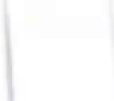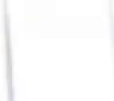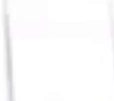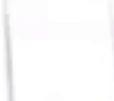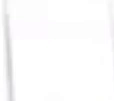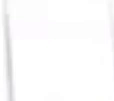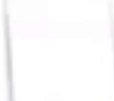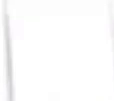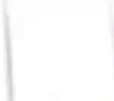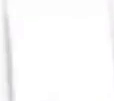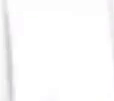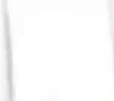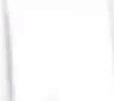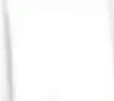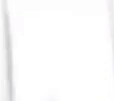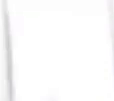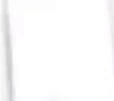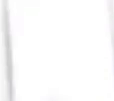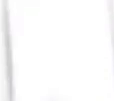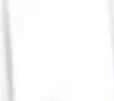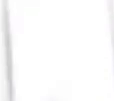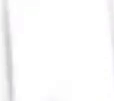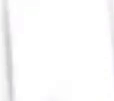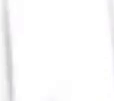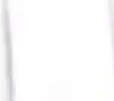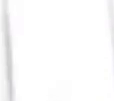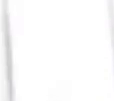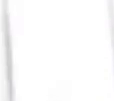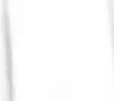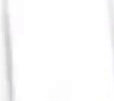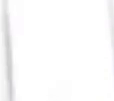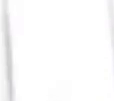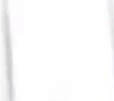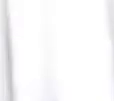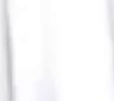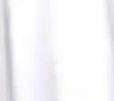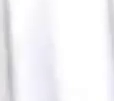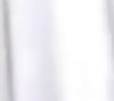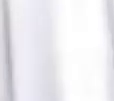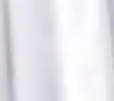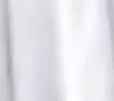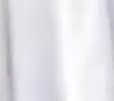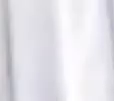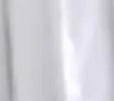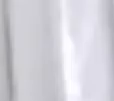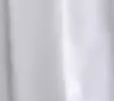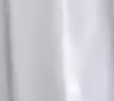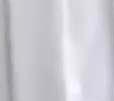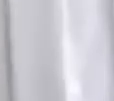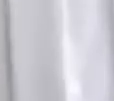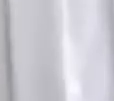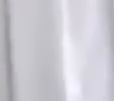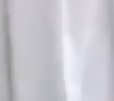incômodo. E a gente vai ter que sustentar esse incômodo. Né? Reconhecer privilégios desse incômodo, reconhecer todas essas questões, não é tranquilo. Né? Mas